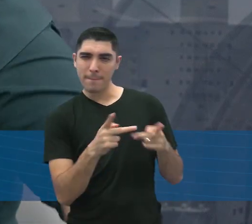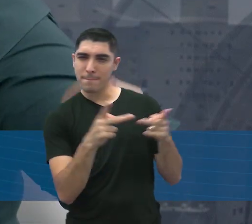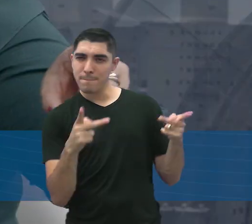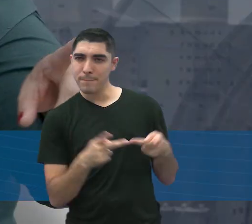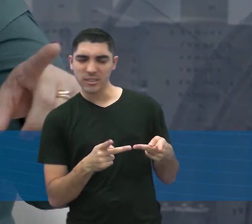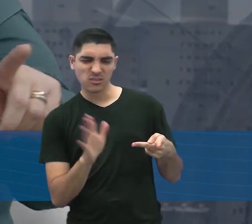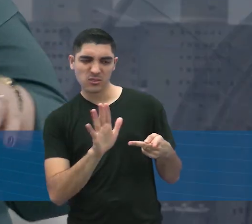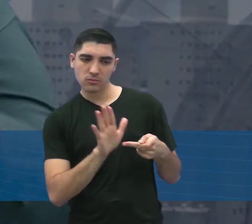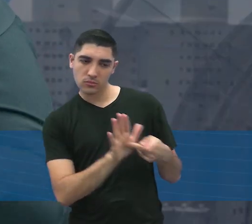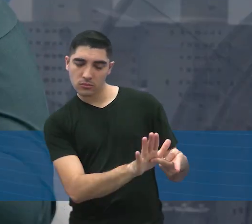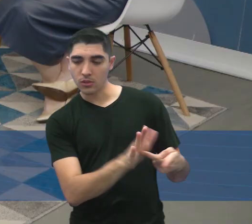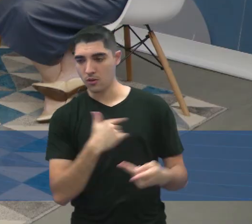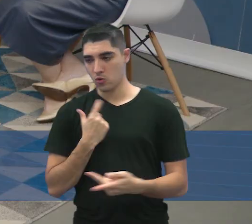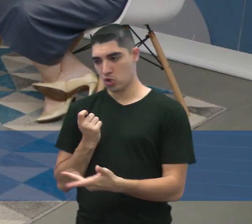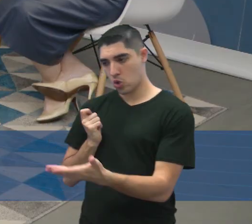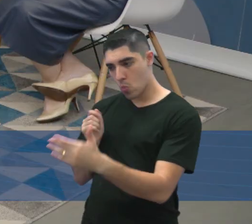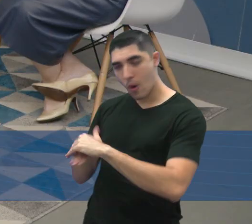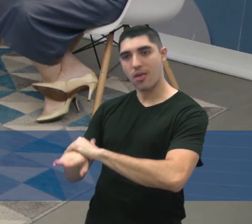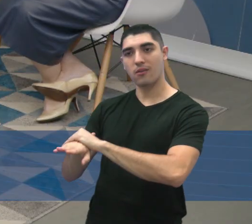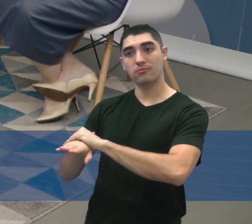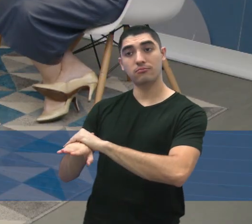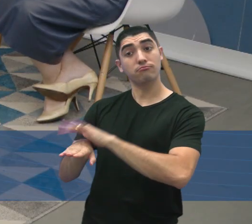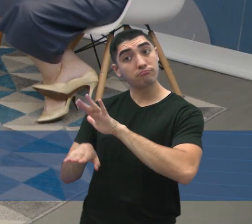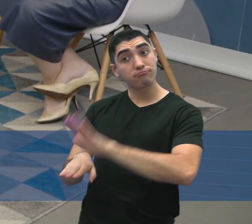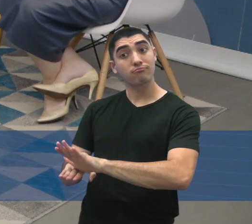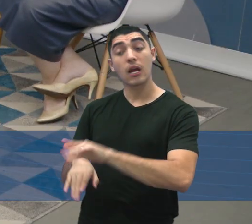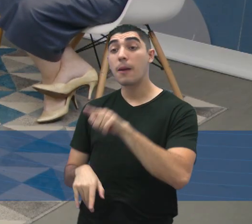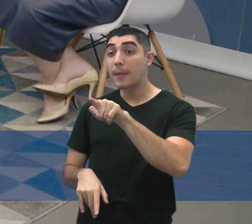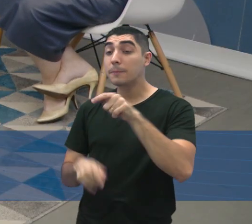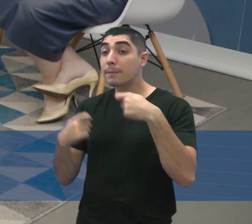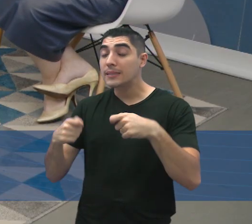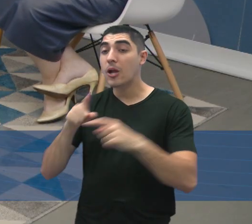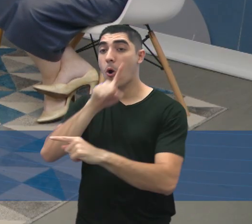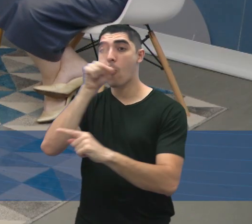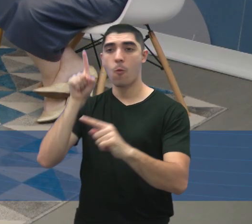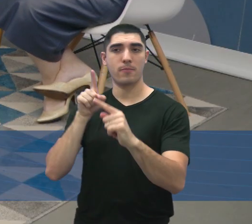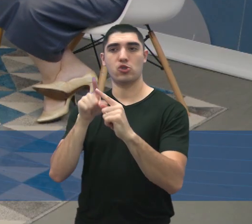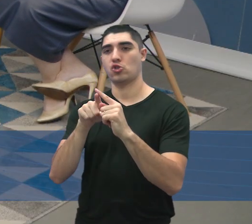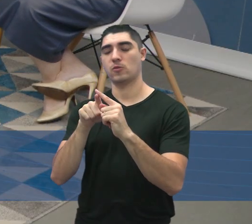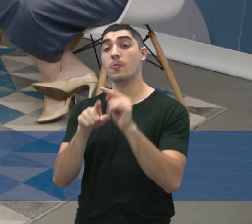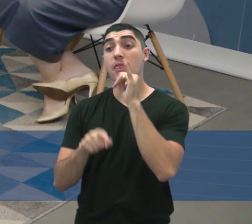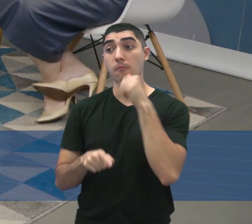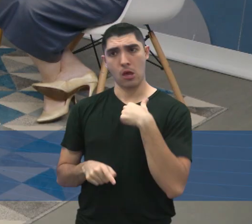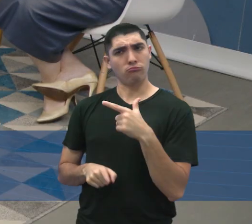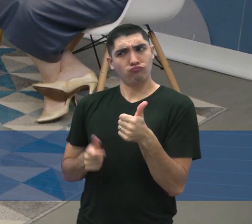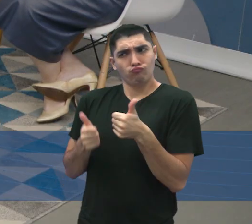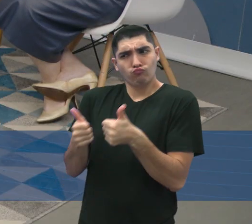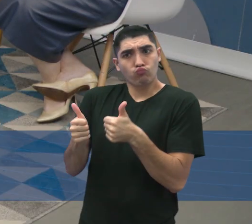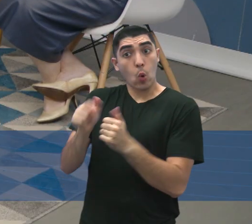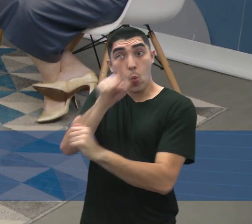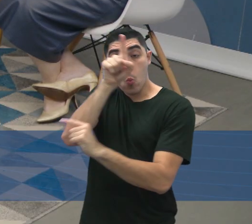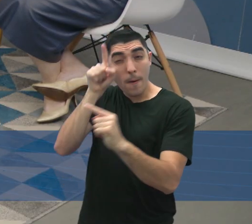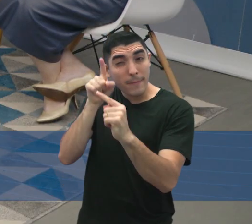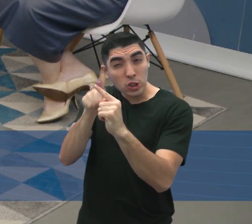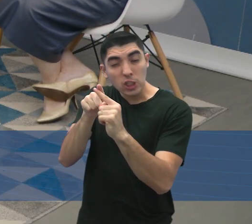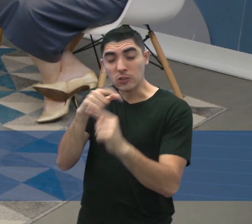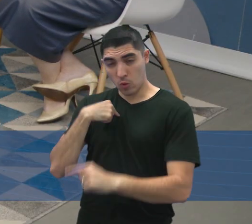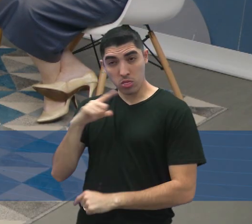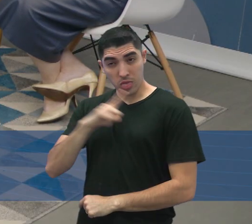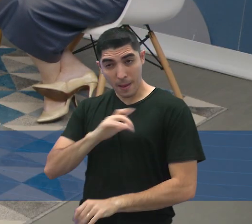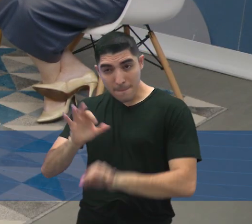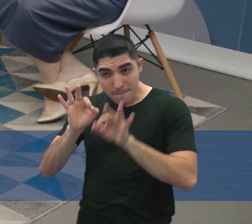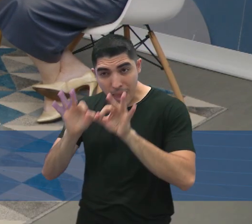para esse investimento? E o que ajuda muito mesmo é ter um objetivo. Então quando eu tenho um objetivo muito claro do